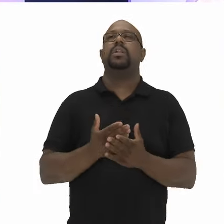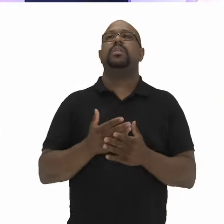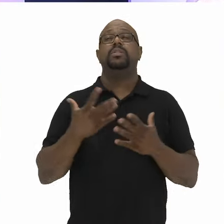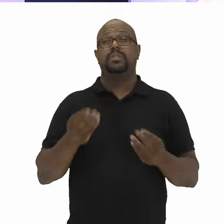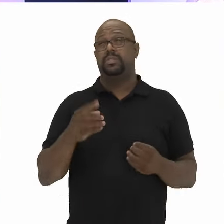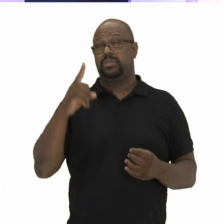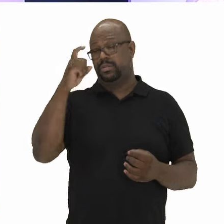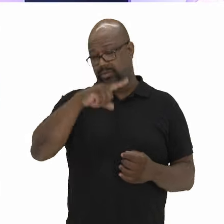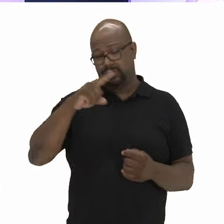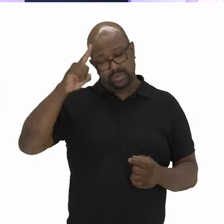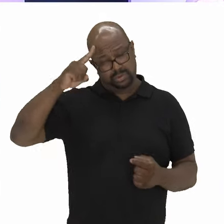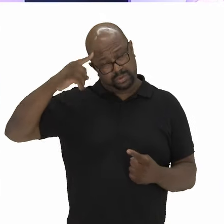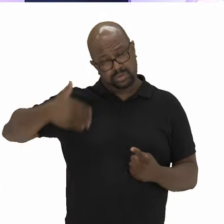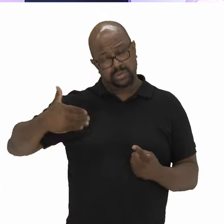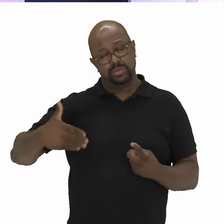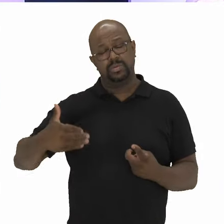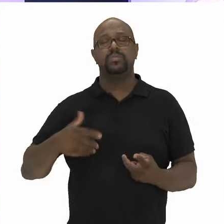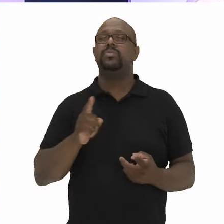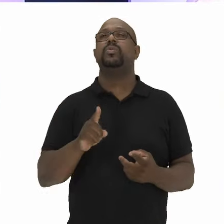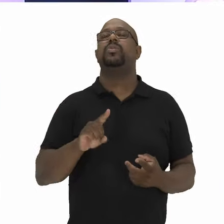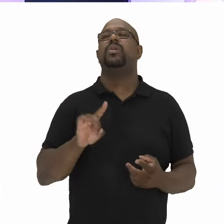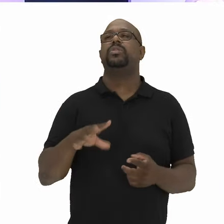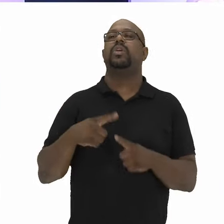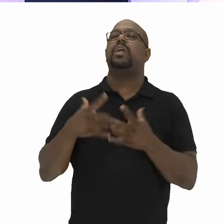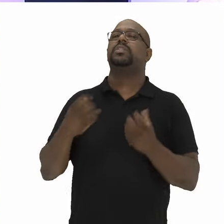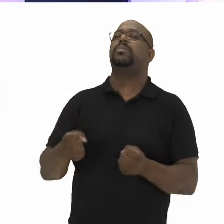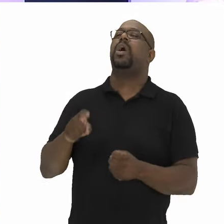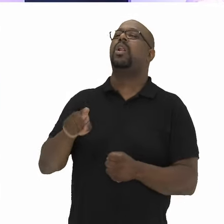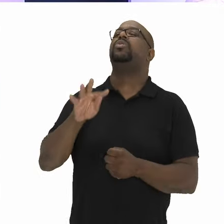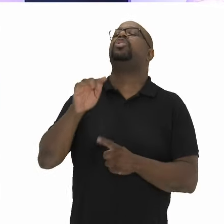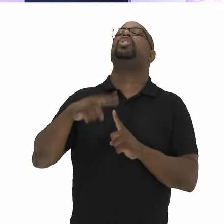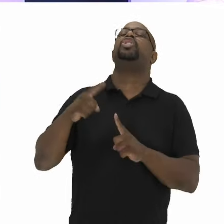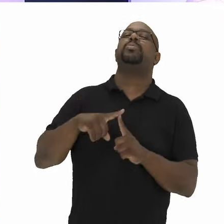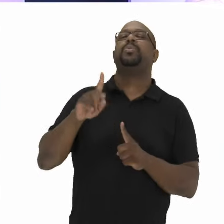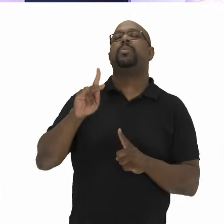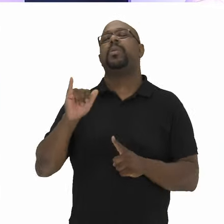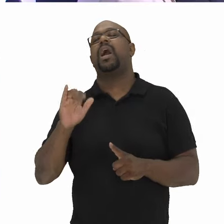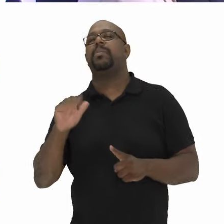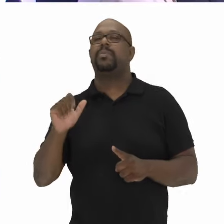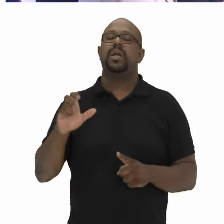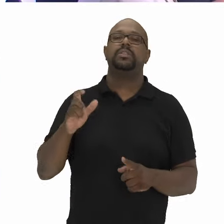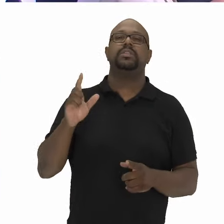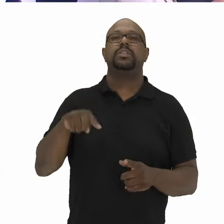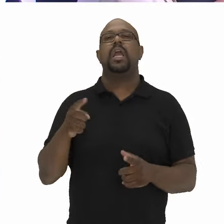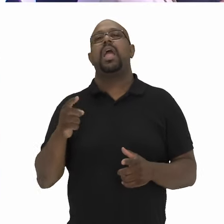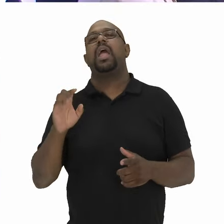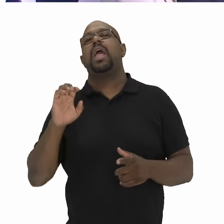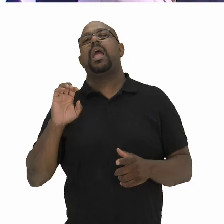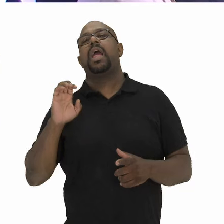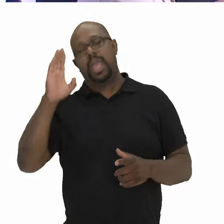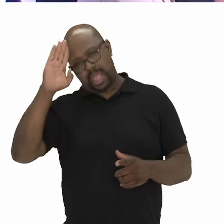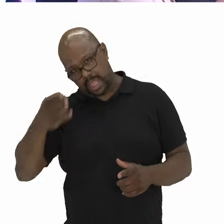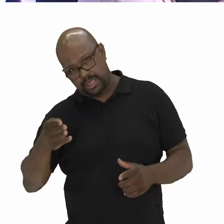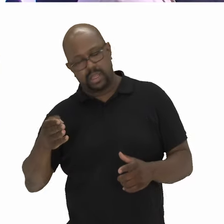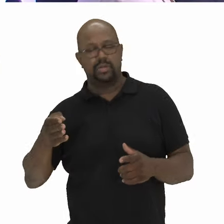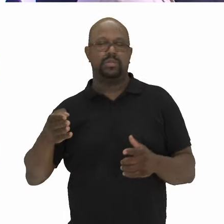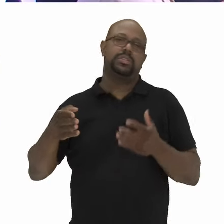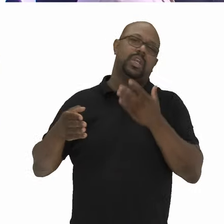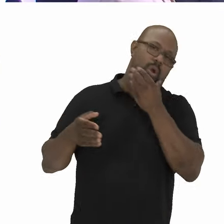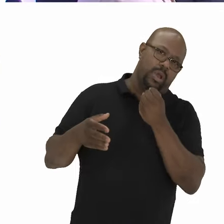escola tão difícil cotidianamente aceita é não é C por causa do tipo de pai e mãe que ela tem se é casa étero se é